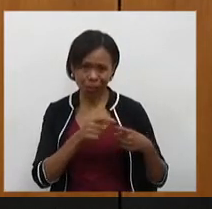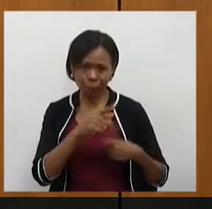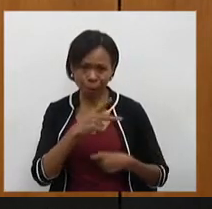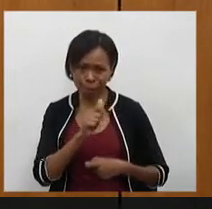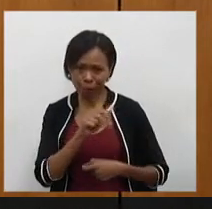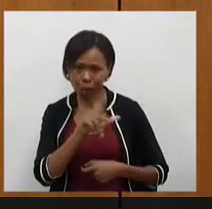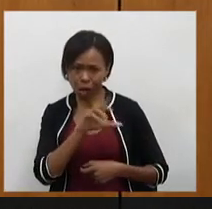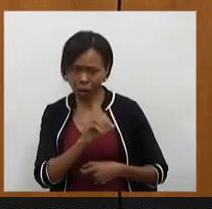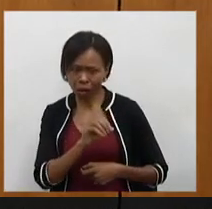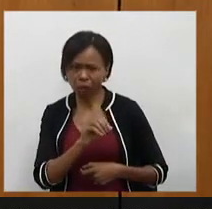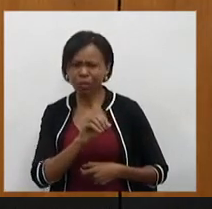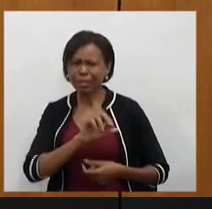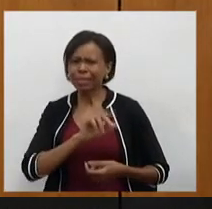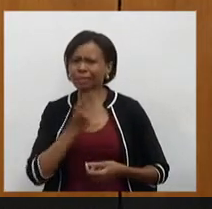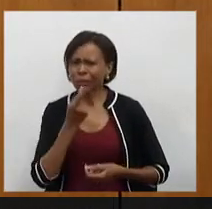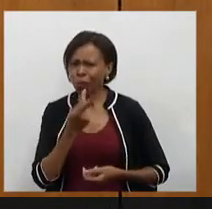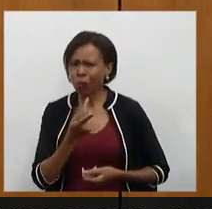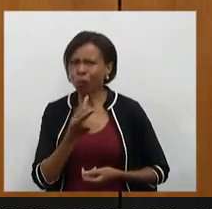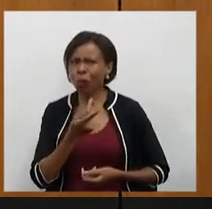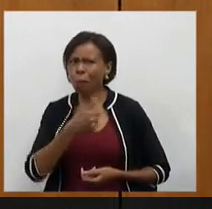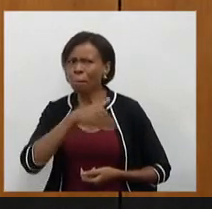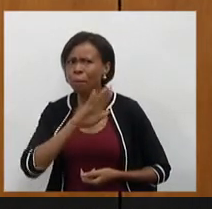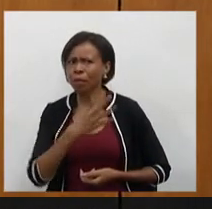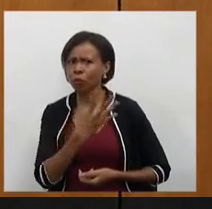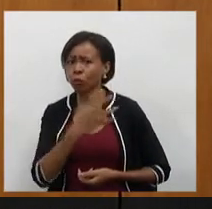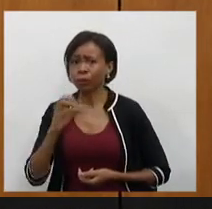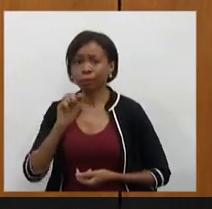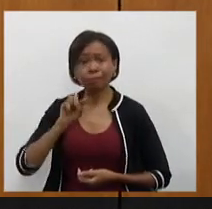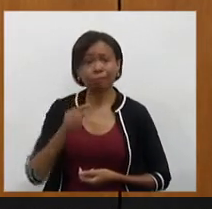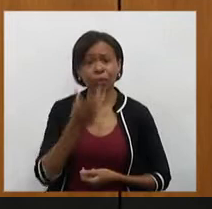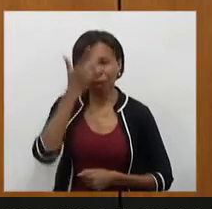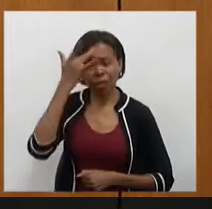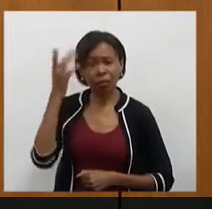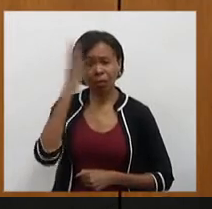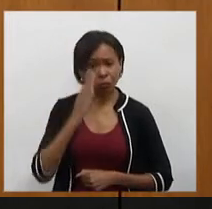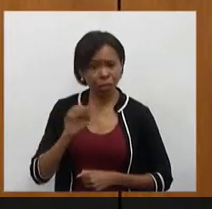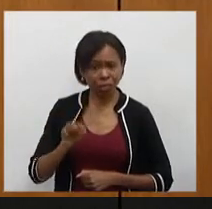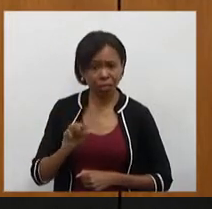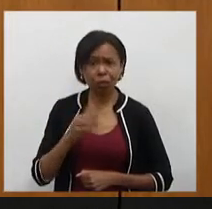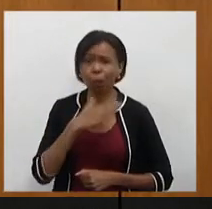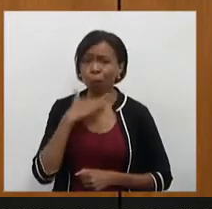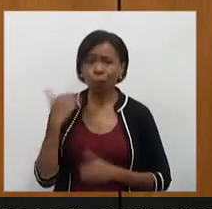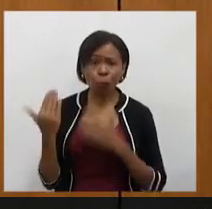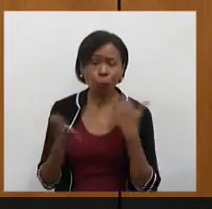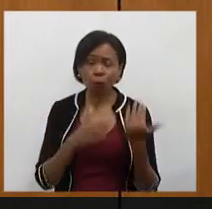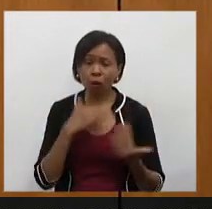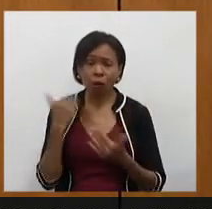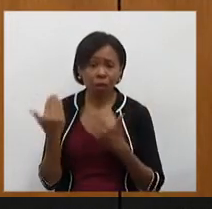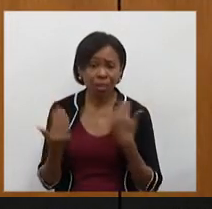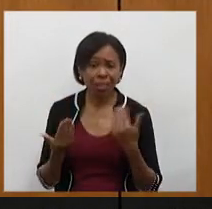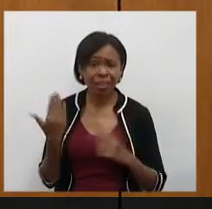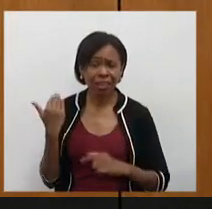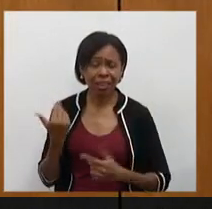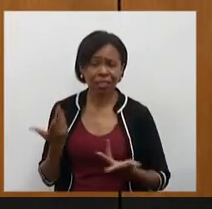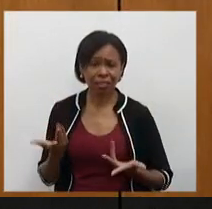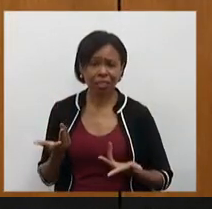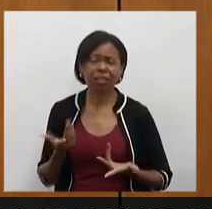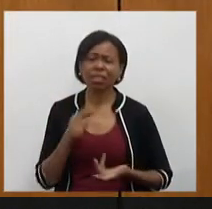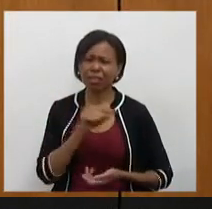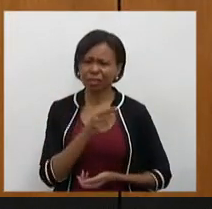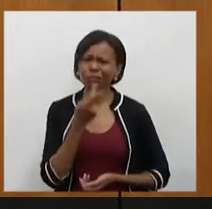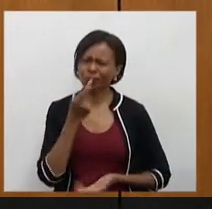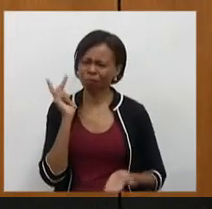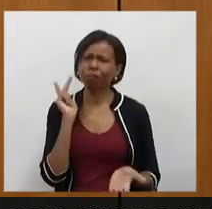número de brasileiros, mais de 400 mil brasileiros que perderam a vida, o que ele disse é que é a